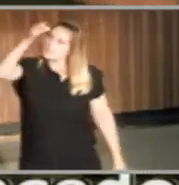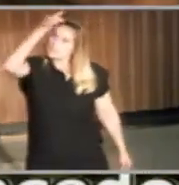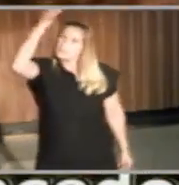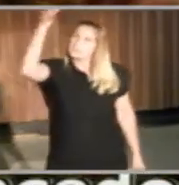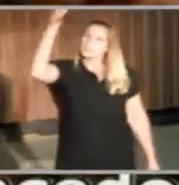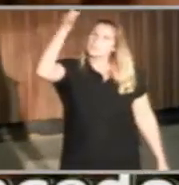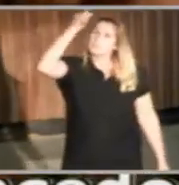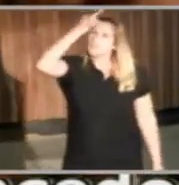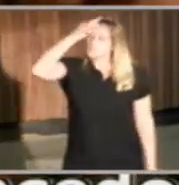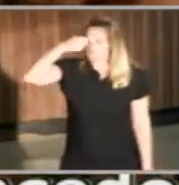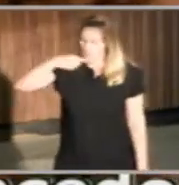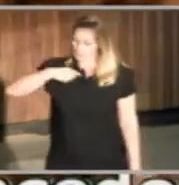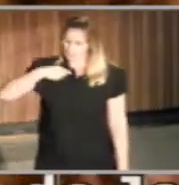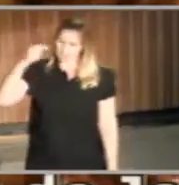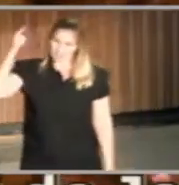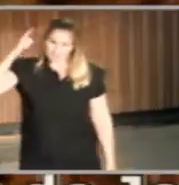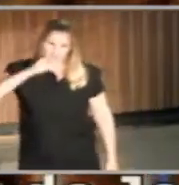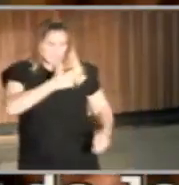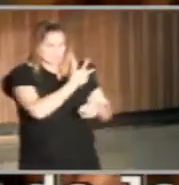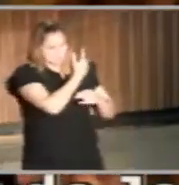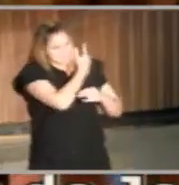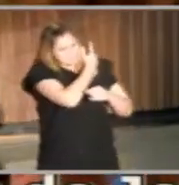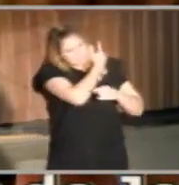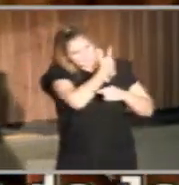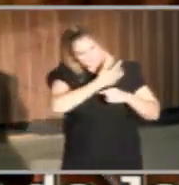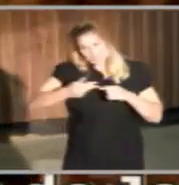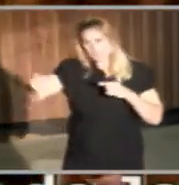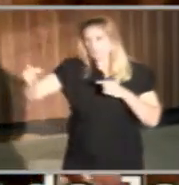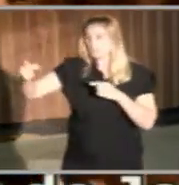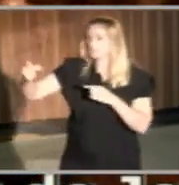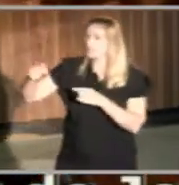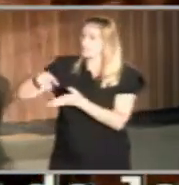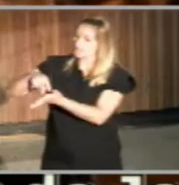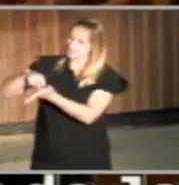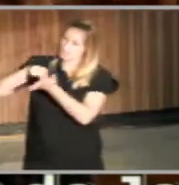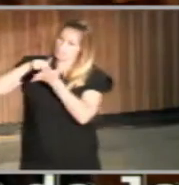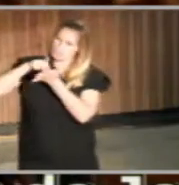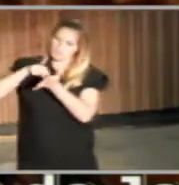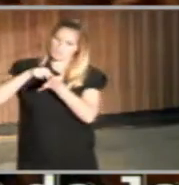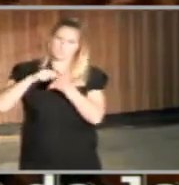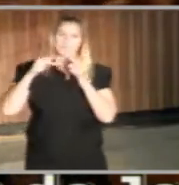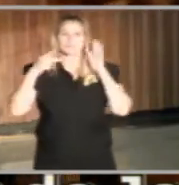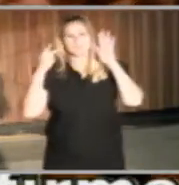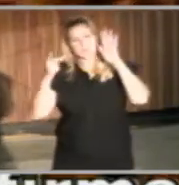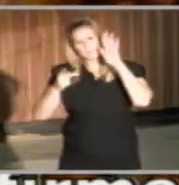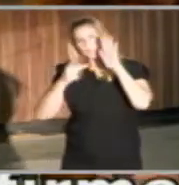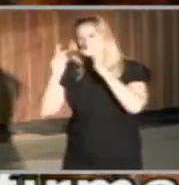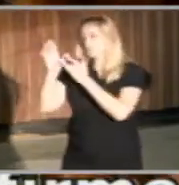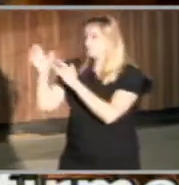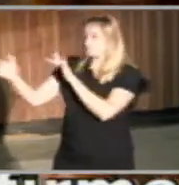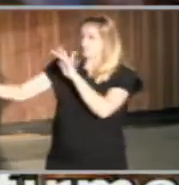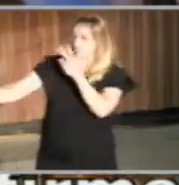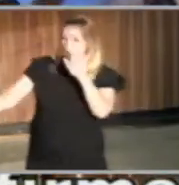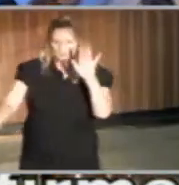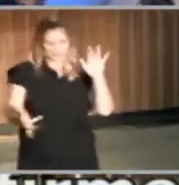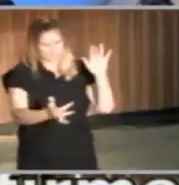Espírito sou vencedor, firme nas promessas de